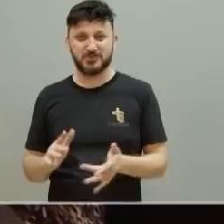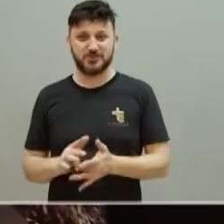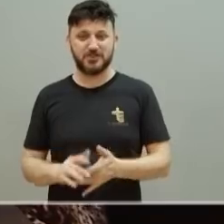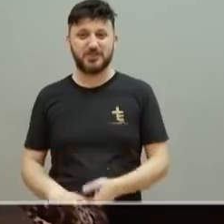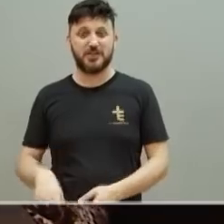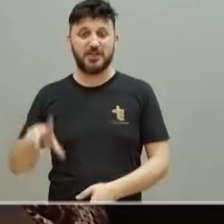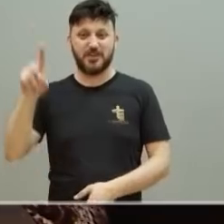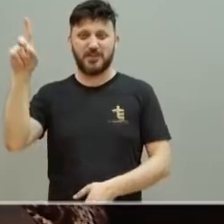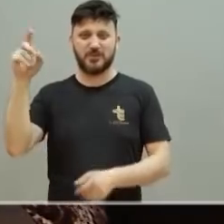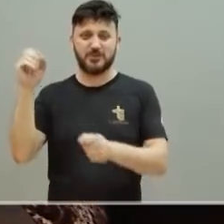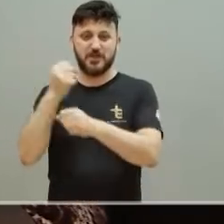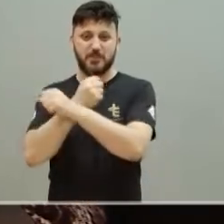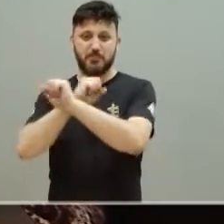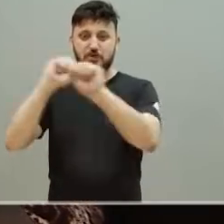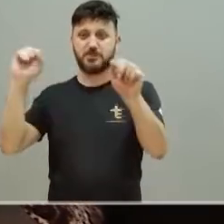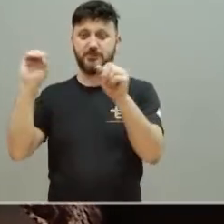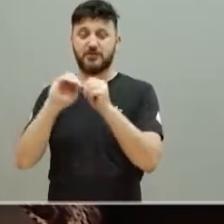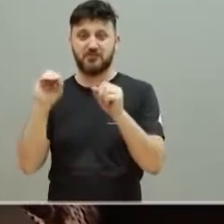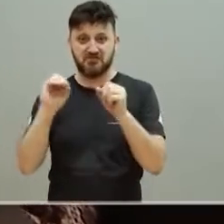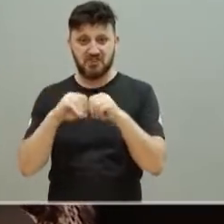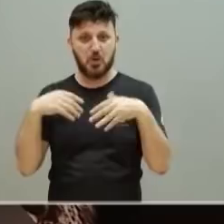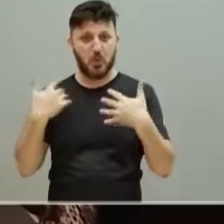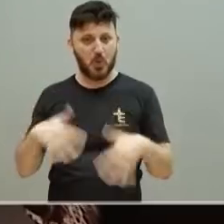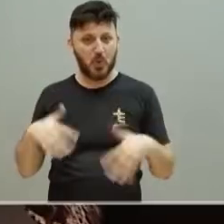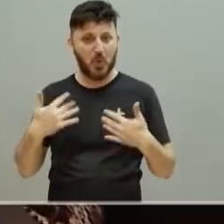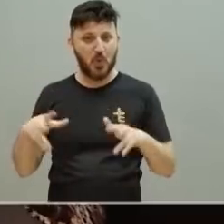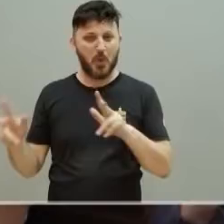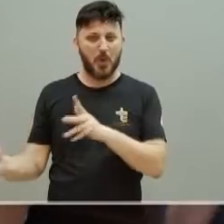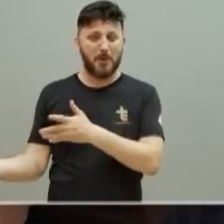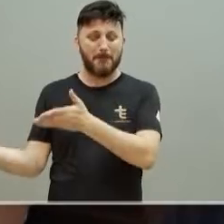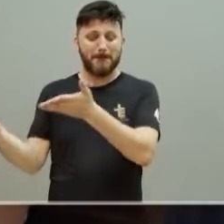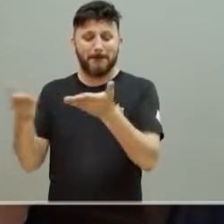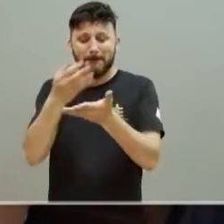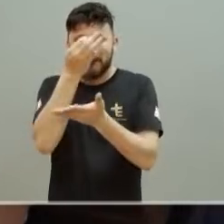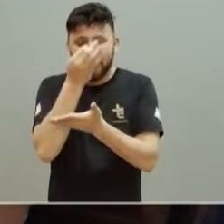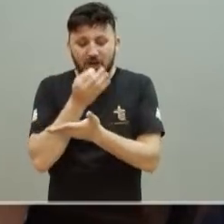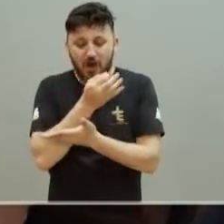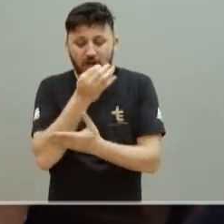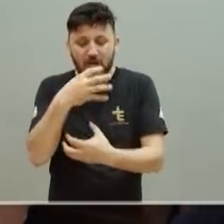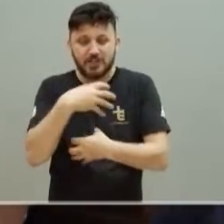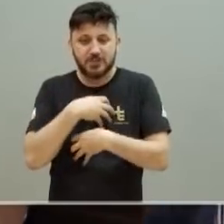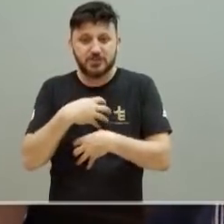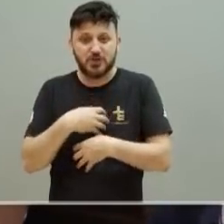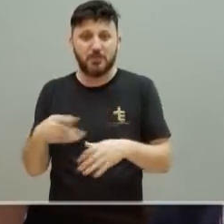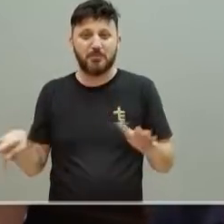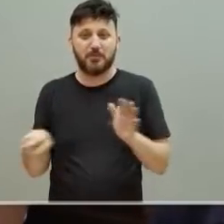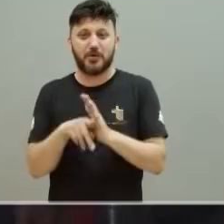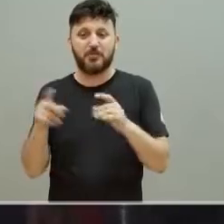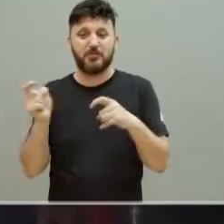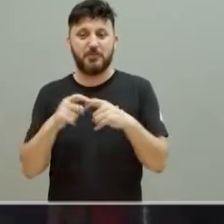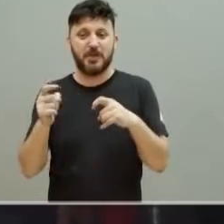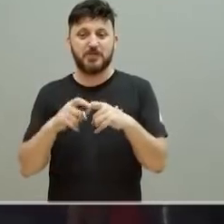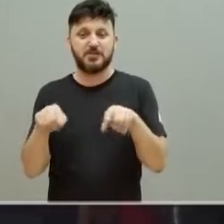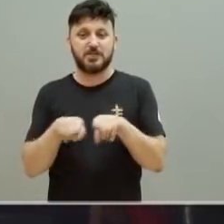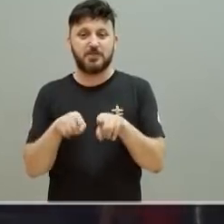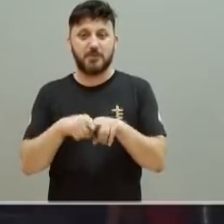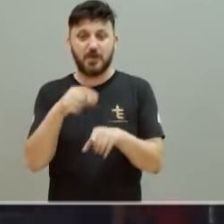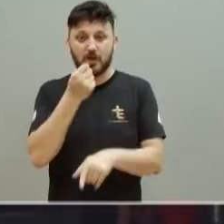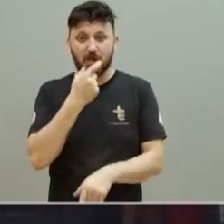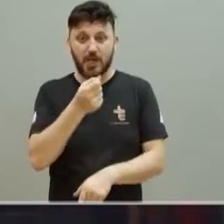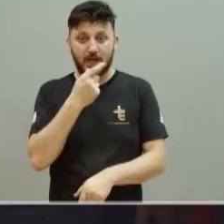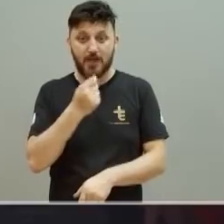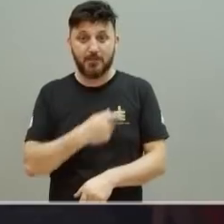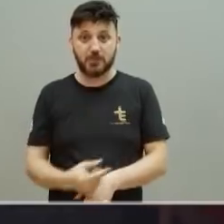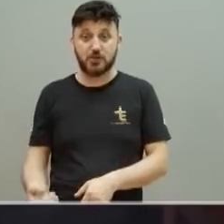Deus do impossível, presente na Eucaristia, o médico e o remédio. Vem para